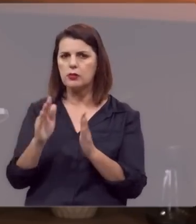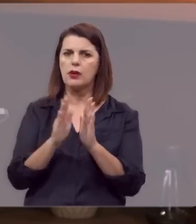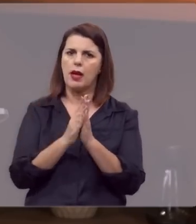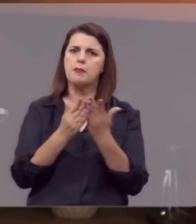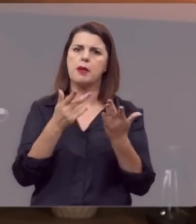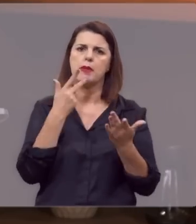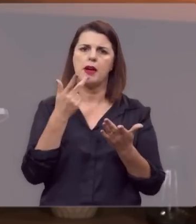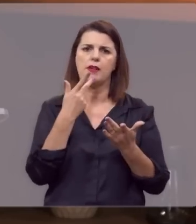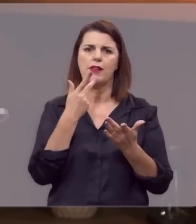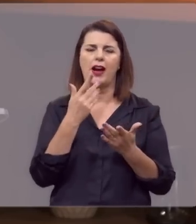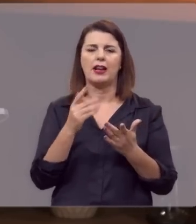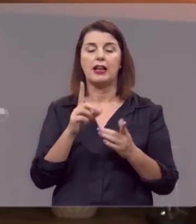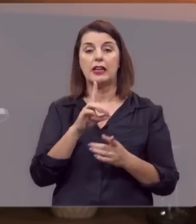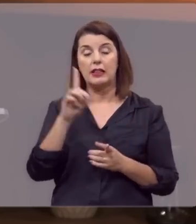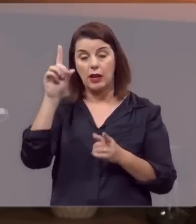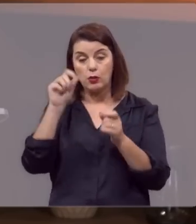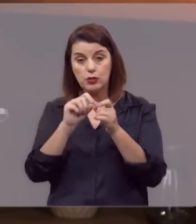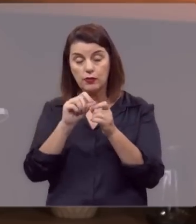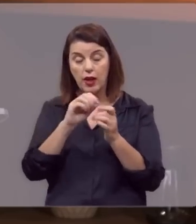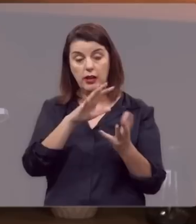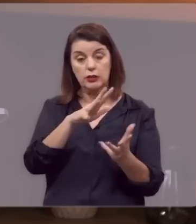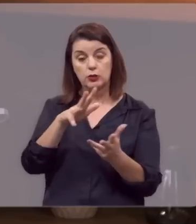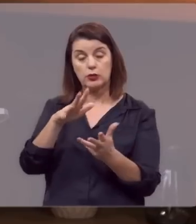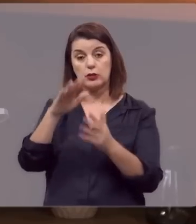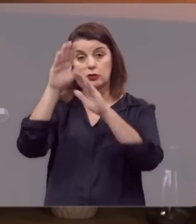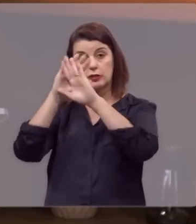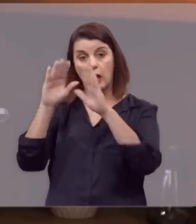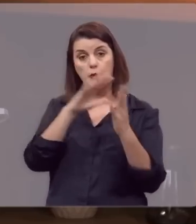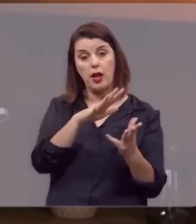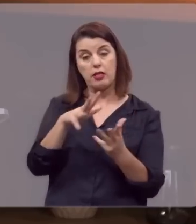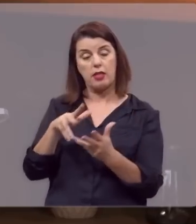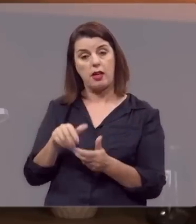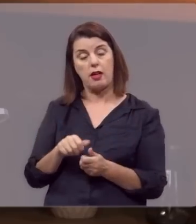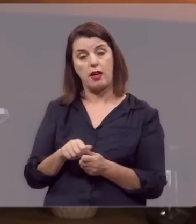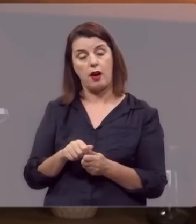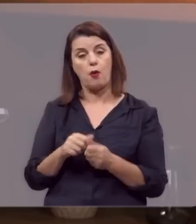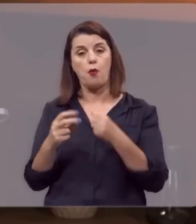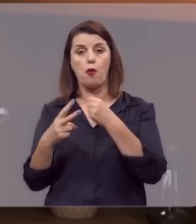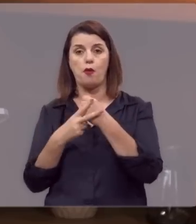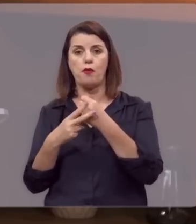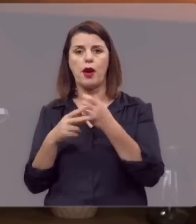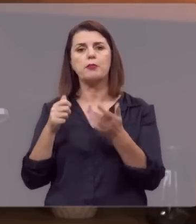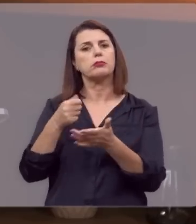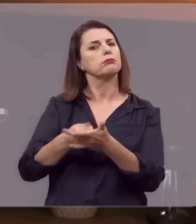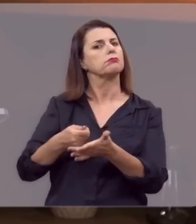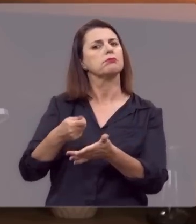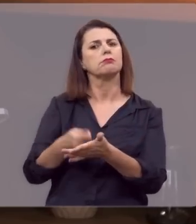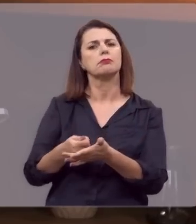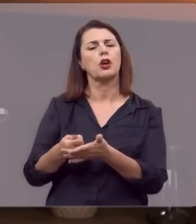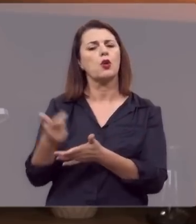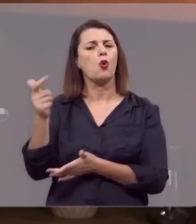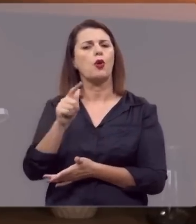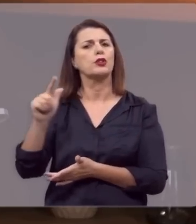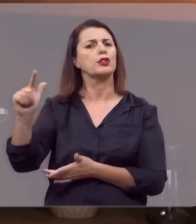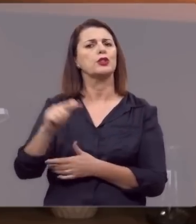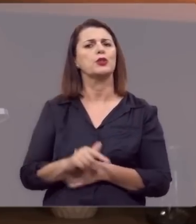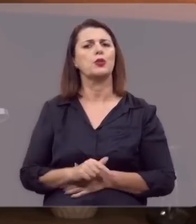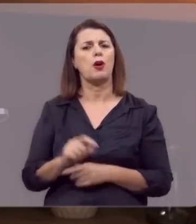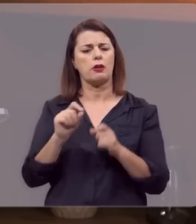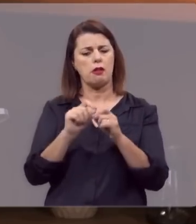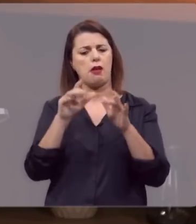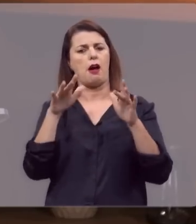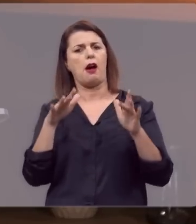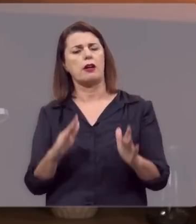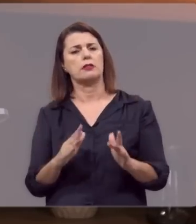diz que no princípio criou Deus os céus e a terra, o Verbo já existia. Ele preexiste ao princípio, à